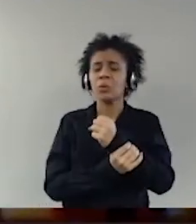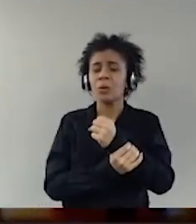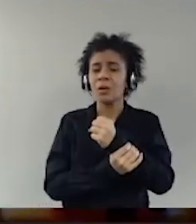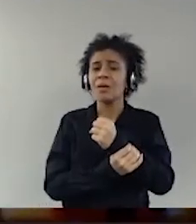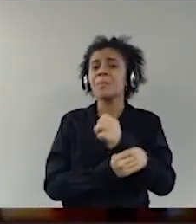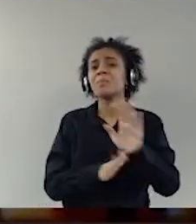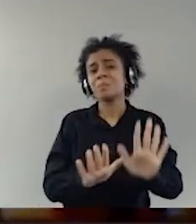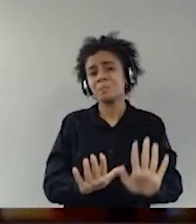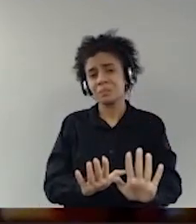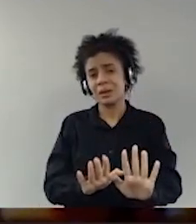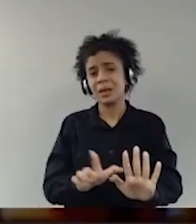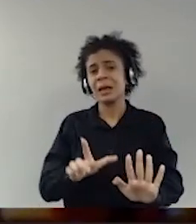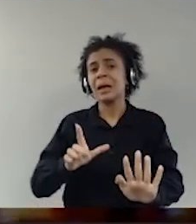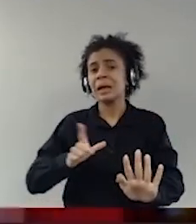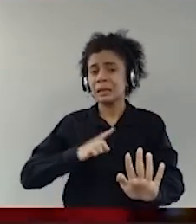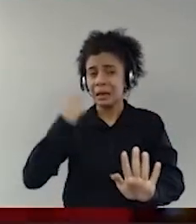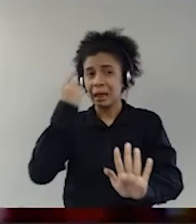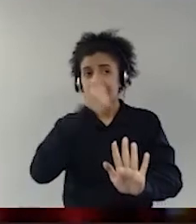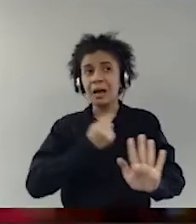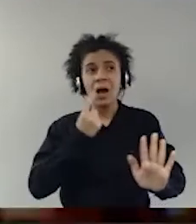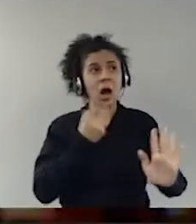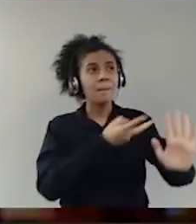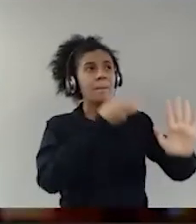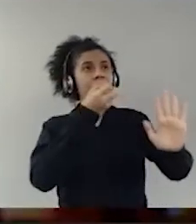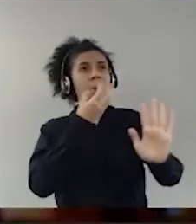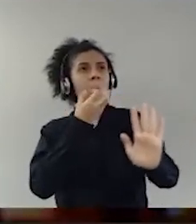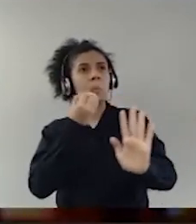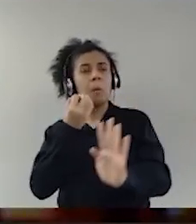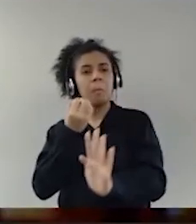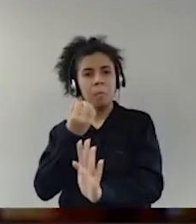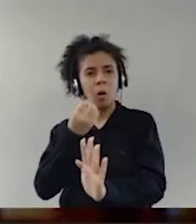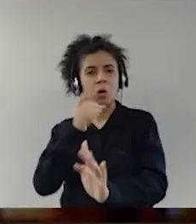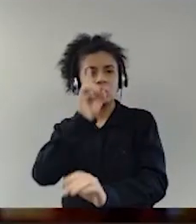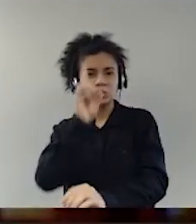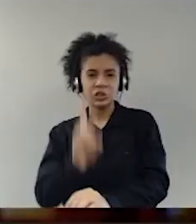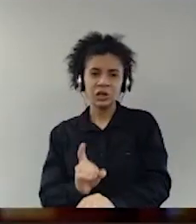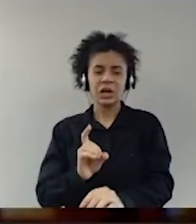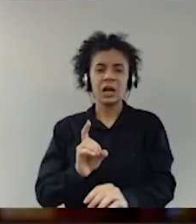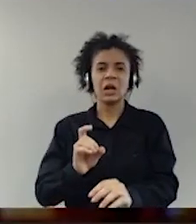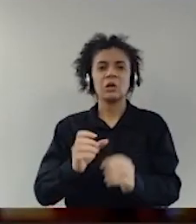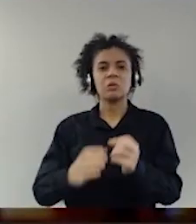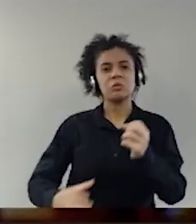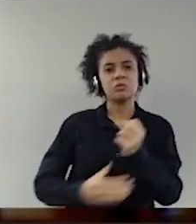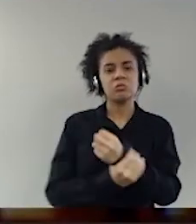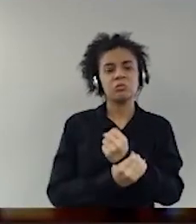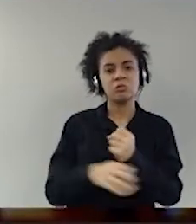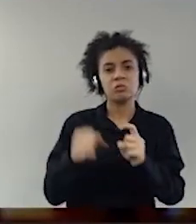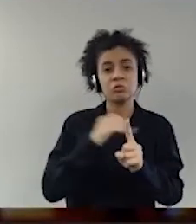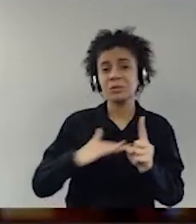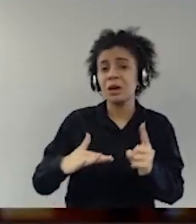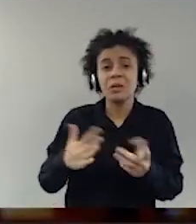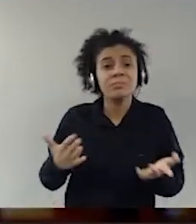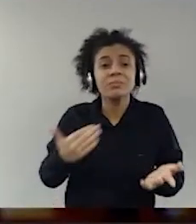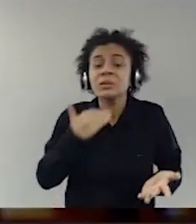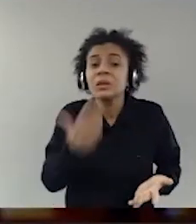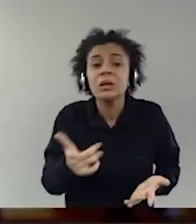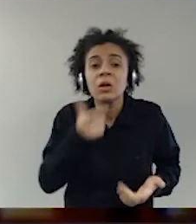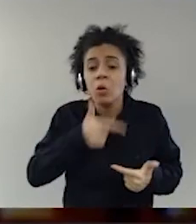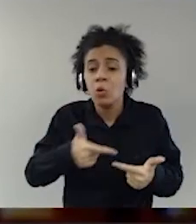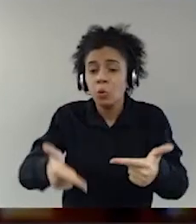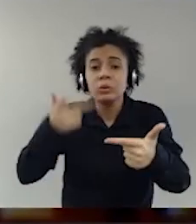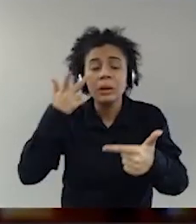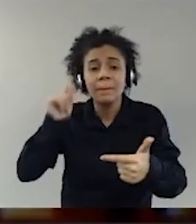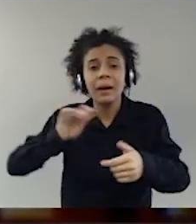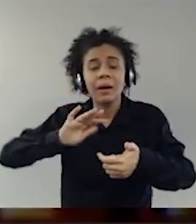embora com uma face positiva que diz respeito a esses direitos e garantias fundamentais sociais, não criou anticorpos para